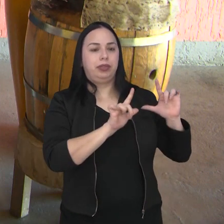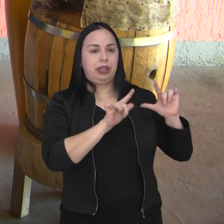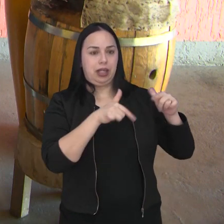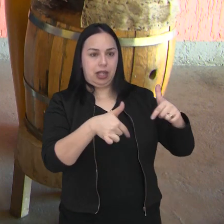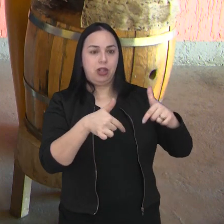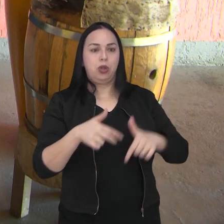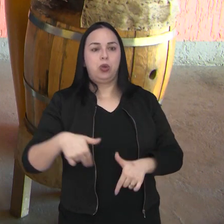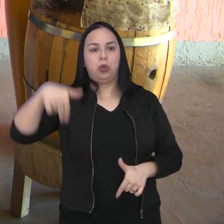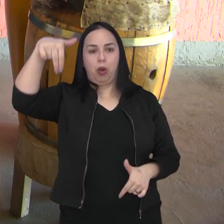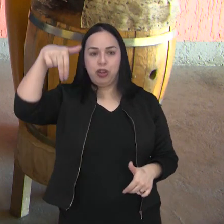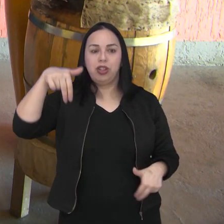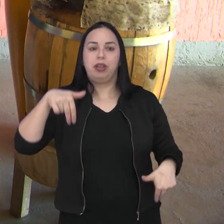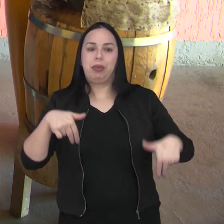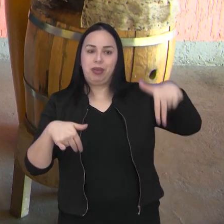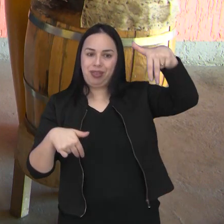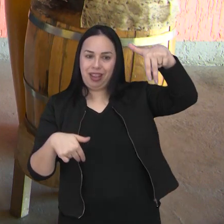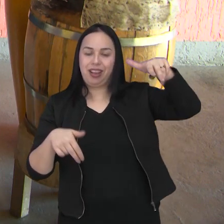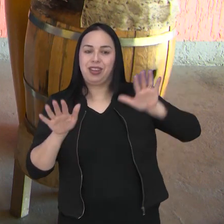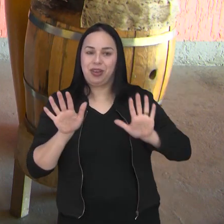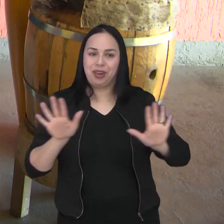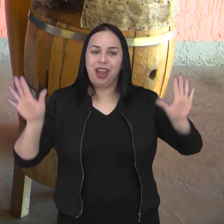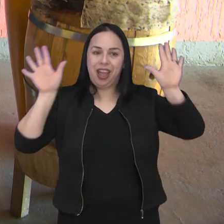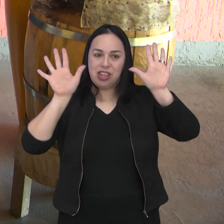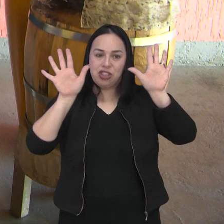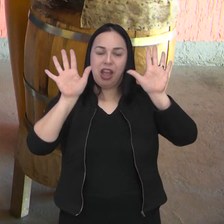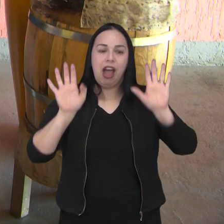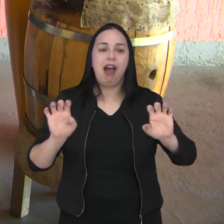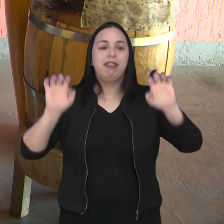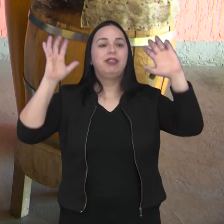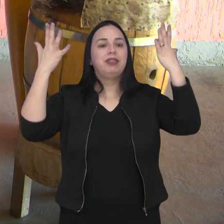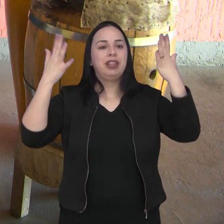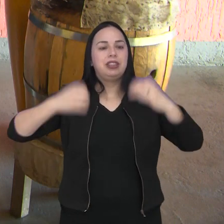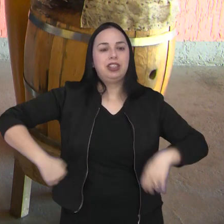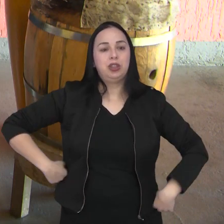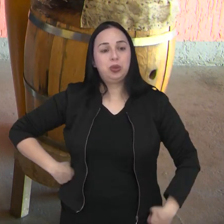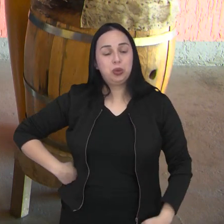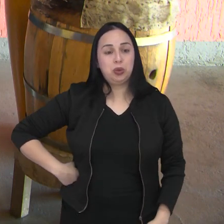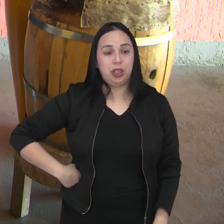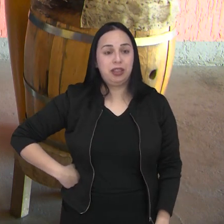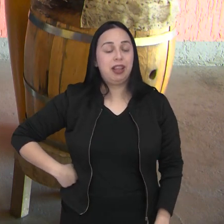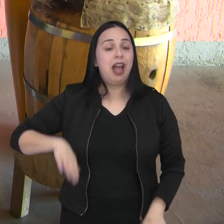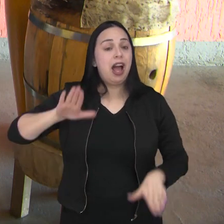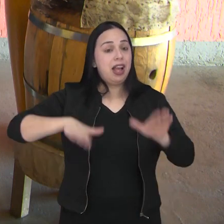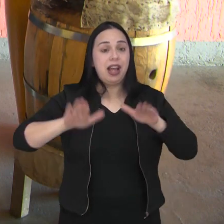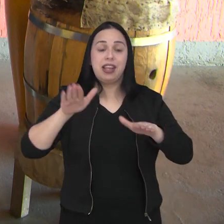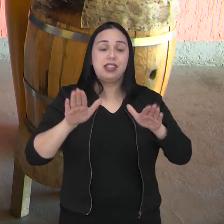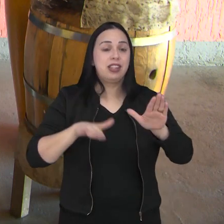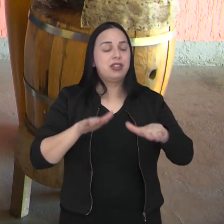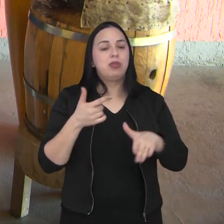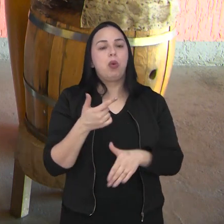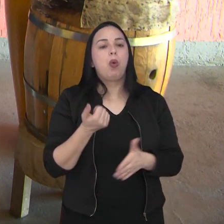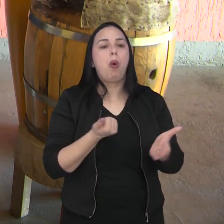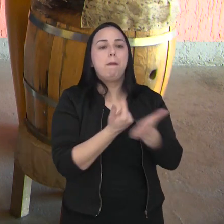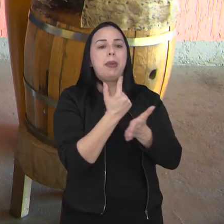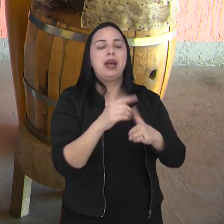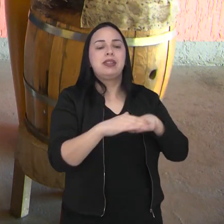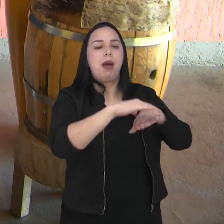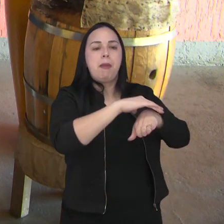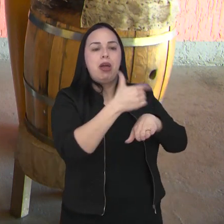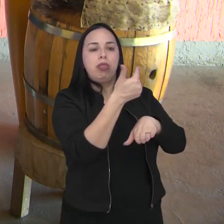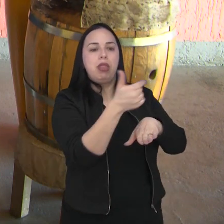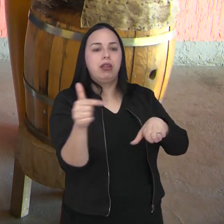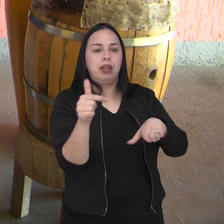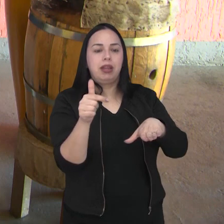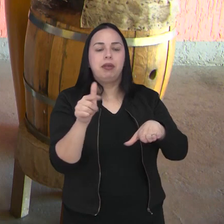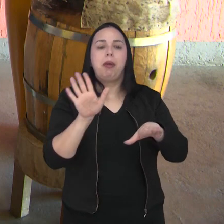no norte, nordeste do Brasil também, as festas juninas, e muitas pessoas não têm condições de ter um sapato, passa o ano inteirinho guardando dinheiro